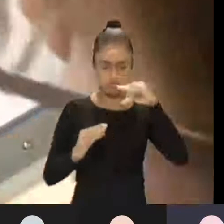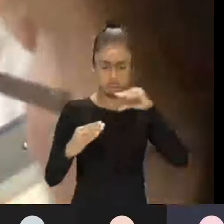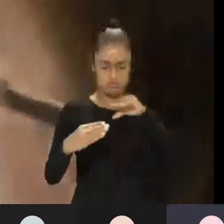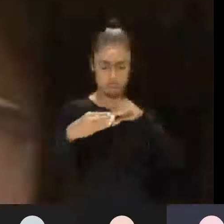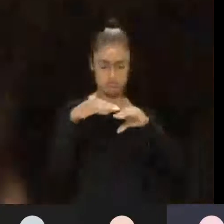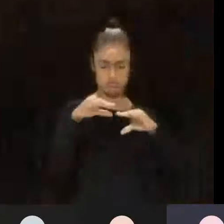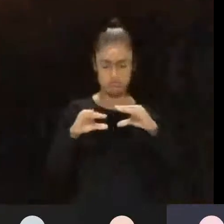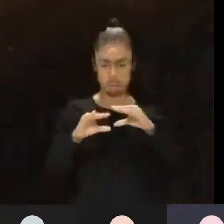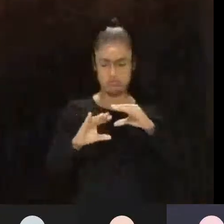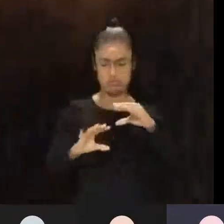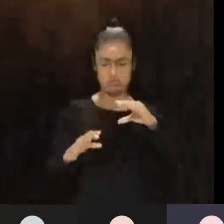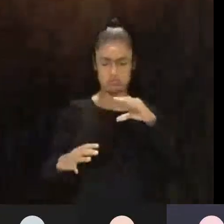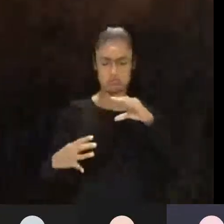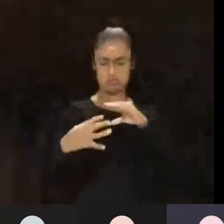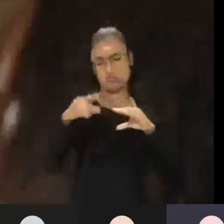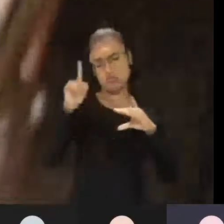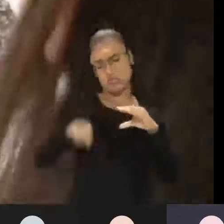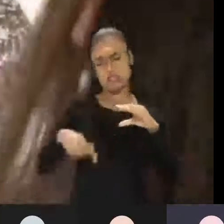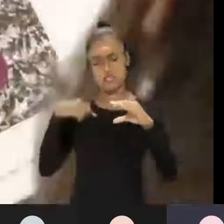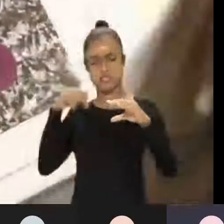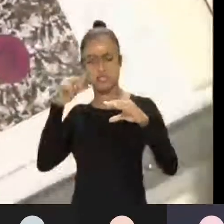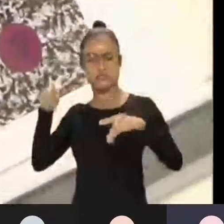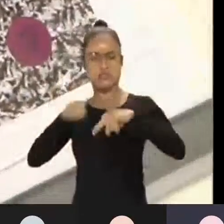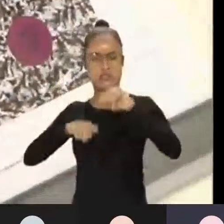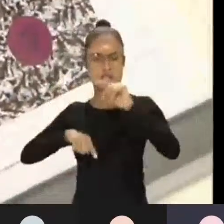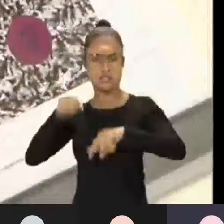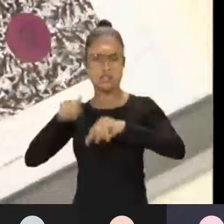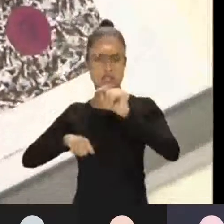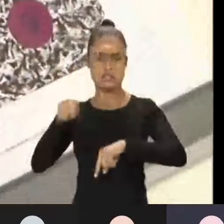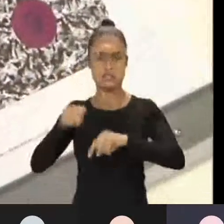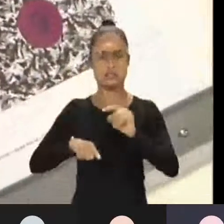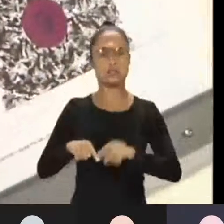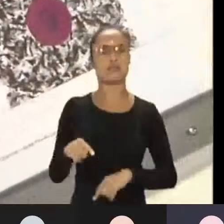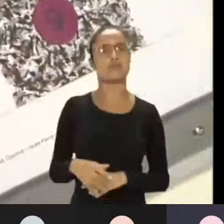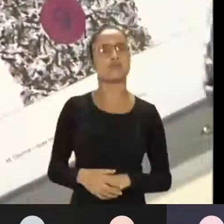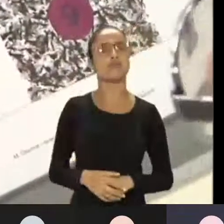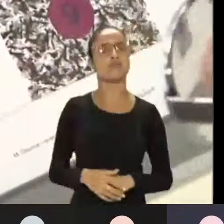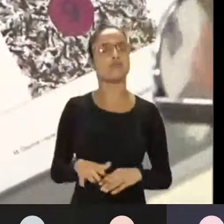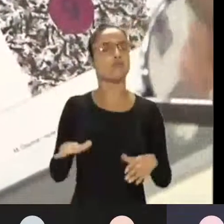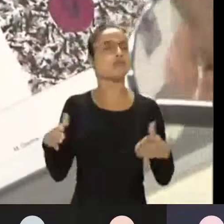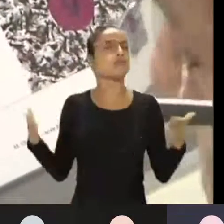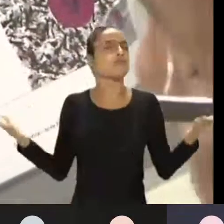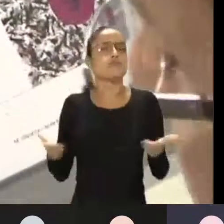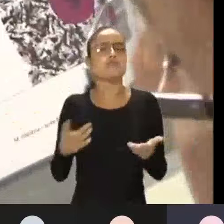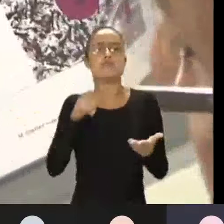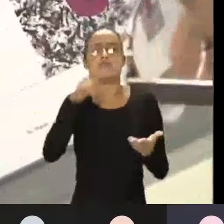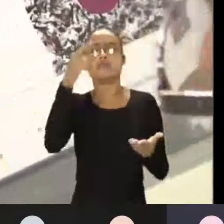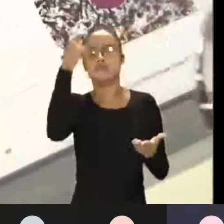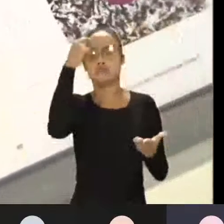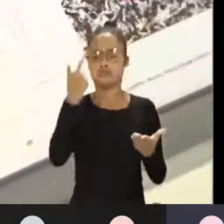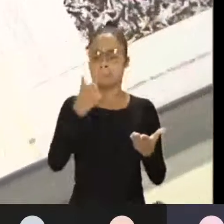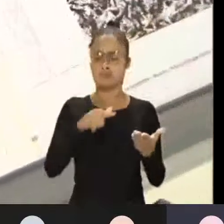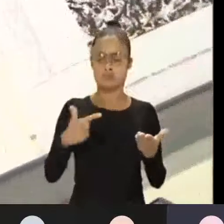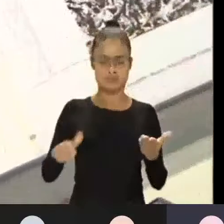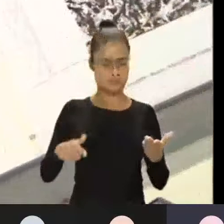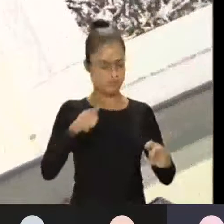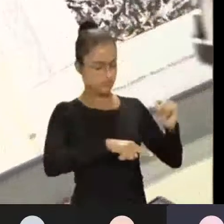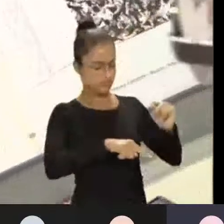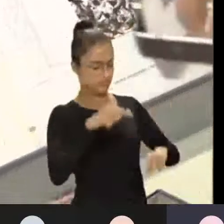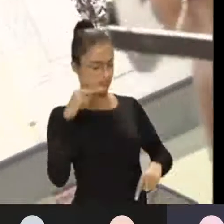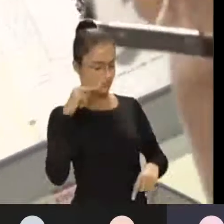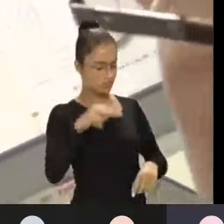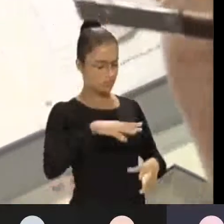formas espaciais. Essas são algumas das exemplificações. E para você que não tem um objeto físico